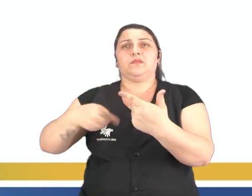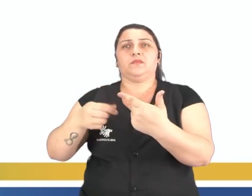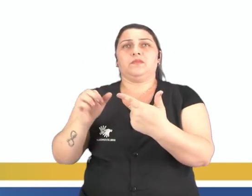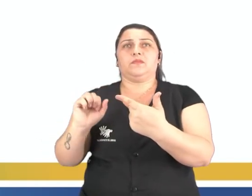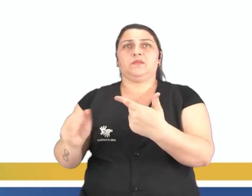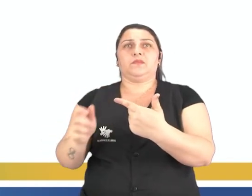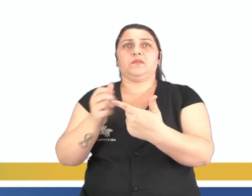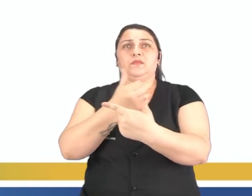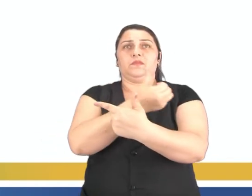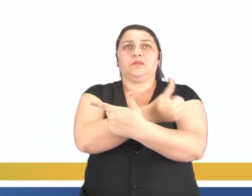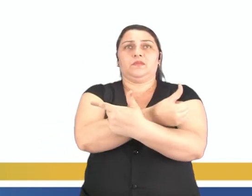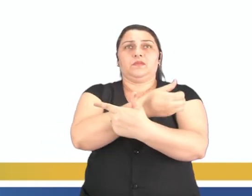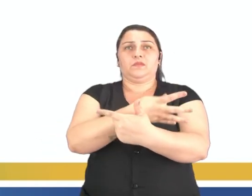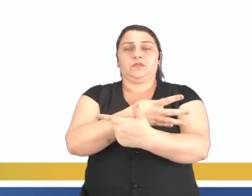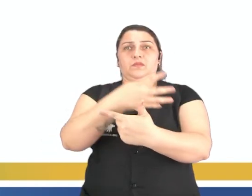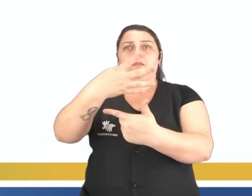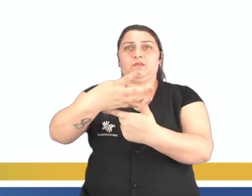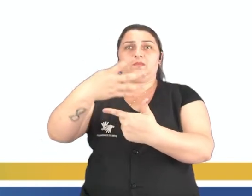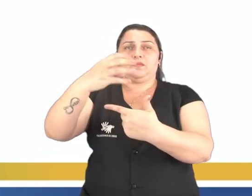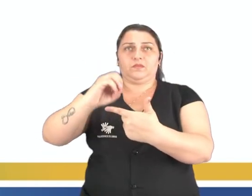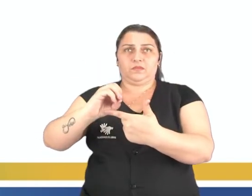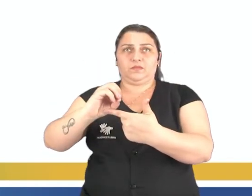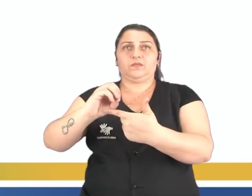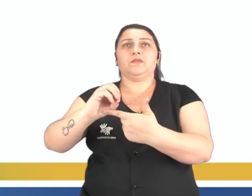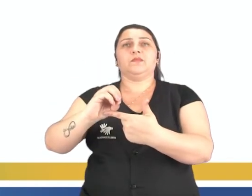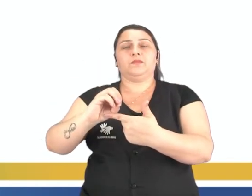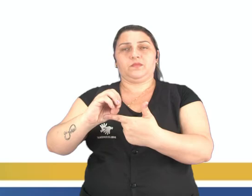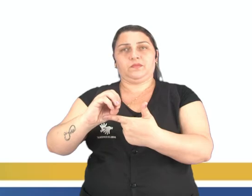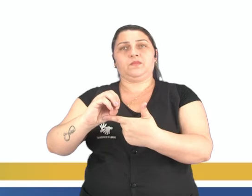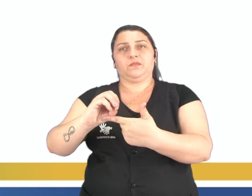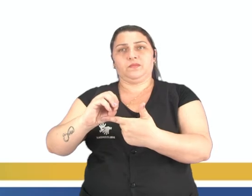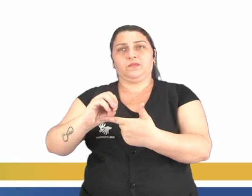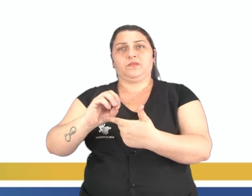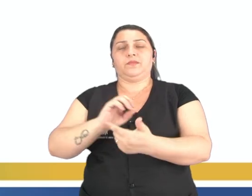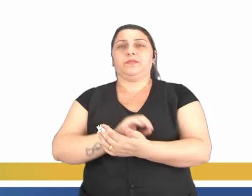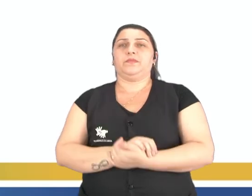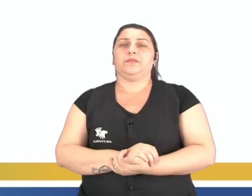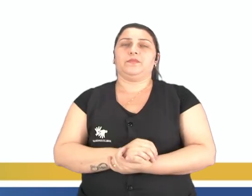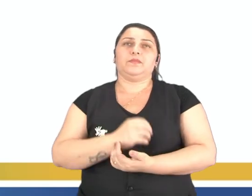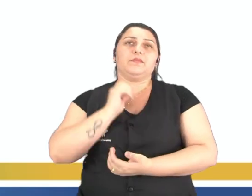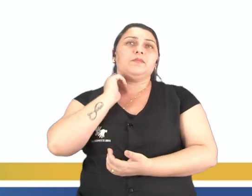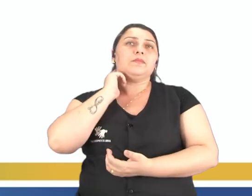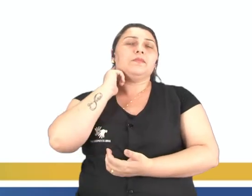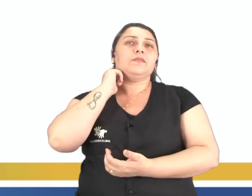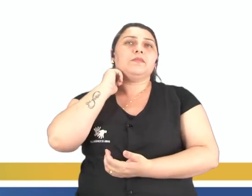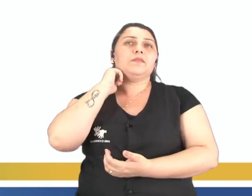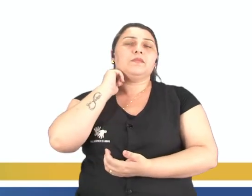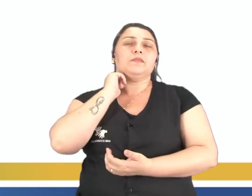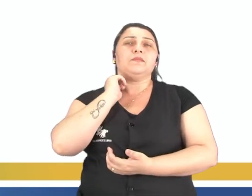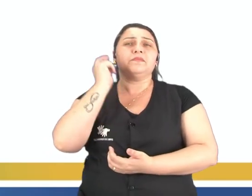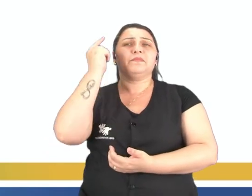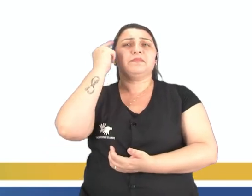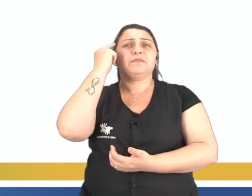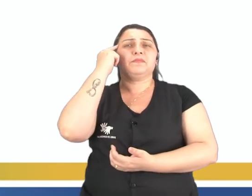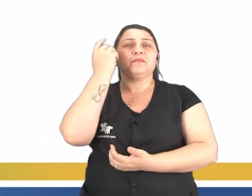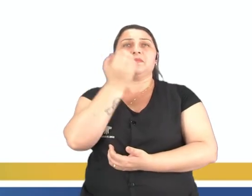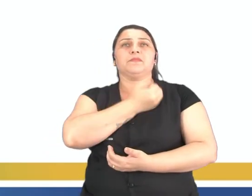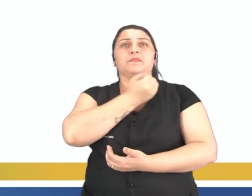ok? Então, nós vamos ter 64 dividido para 40. E agora nós vamos pensar em um